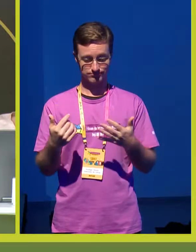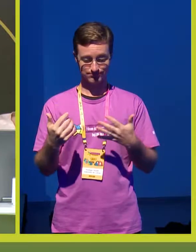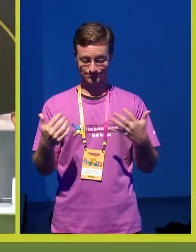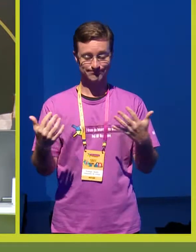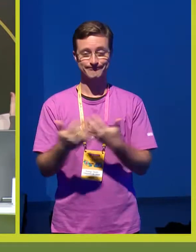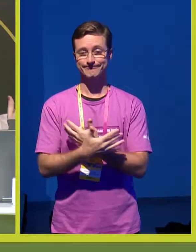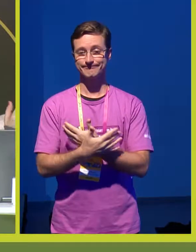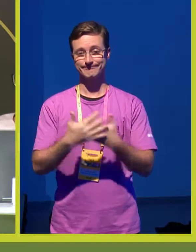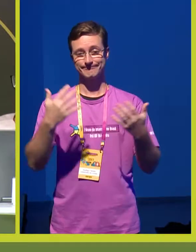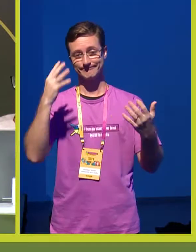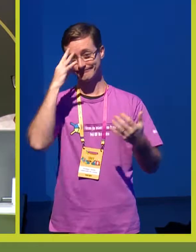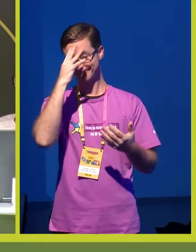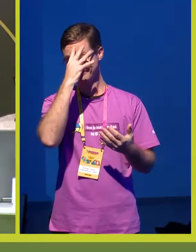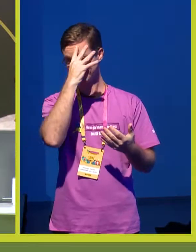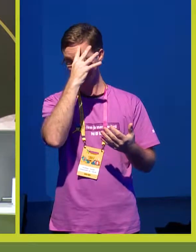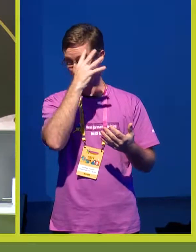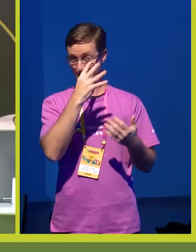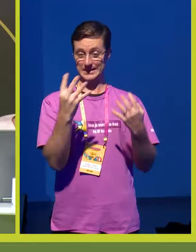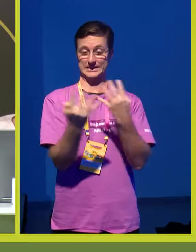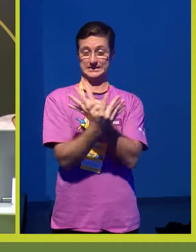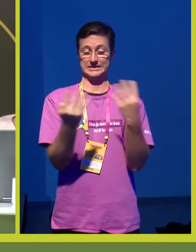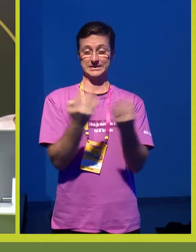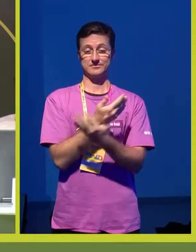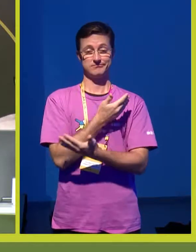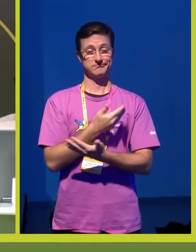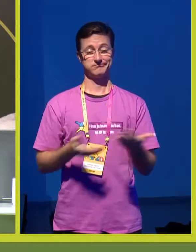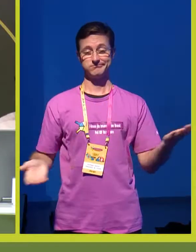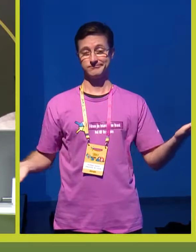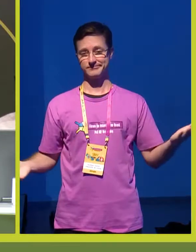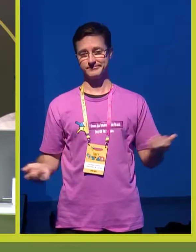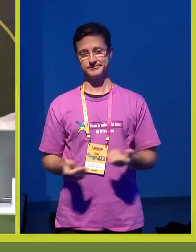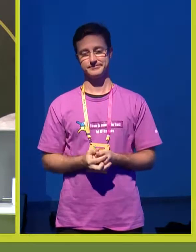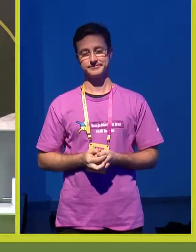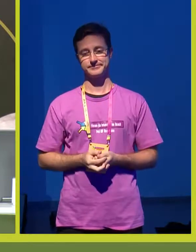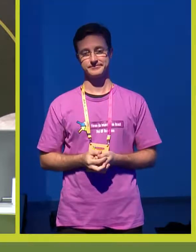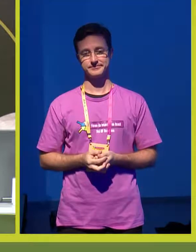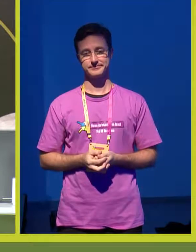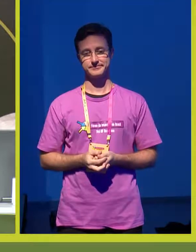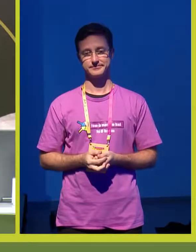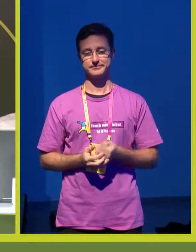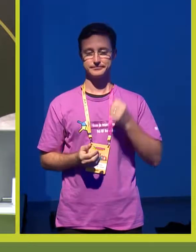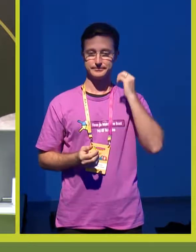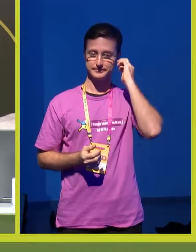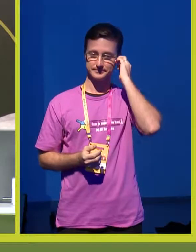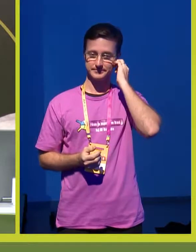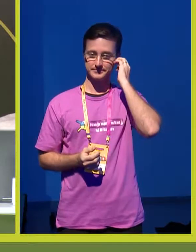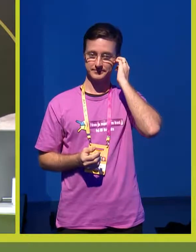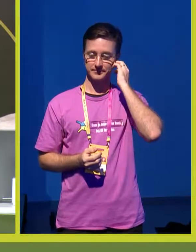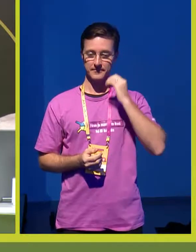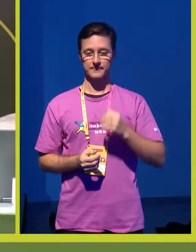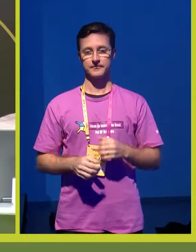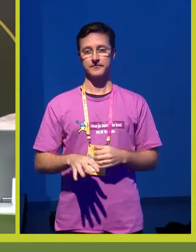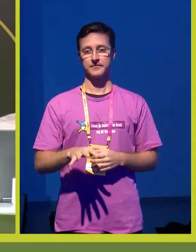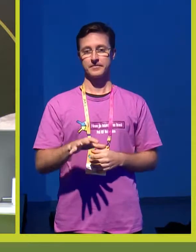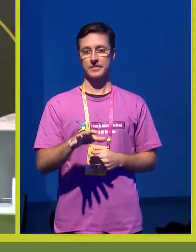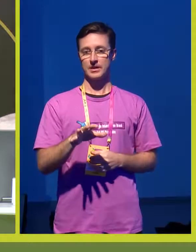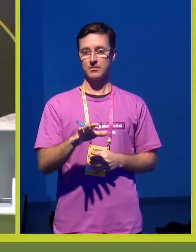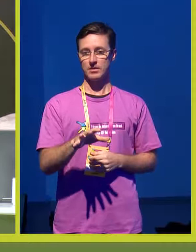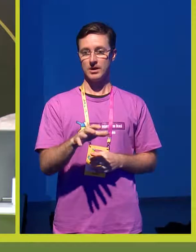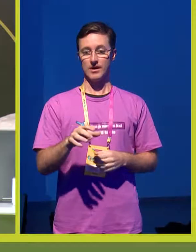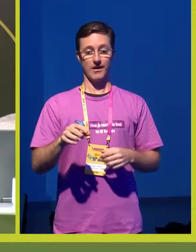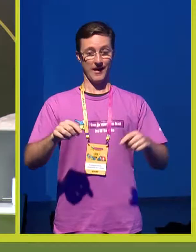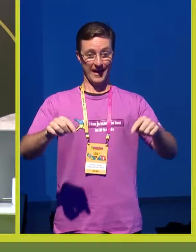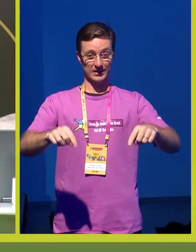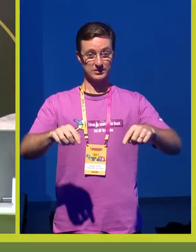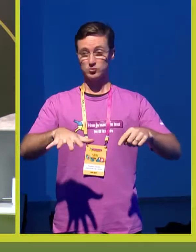Mesmo assim, eu gostaria de fazer uma ressalva inicial, considerando que nem todos os presentes são da área